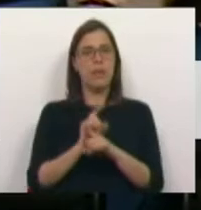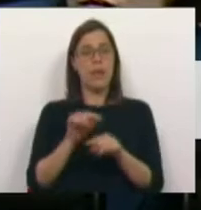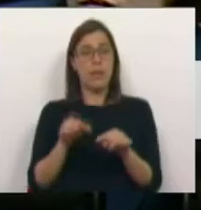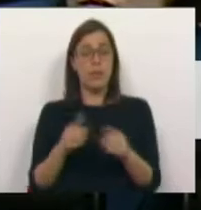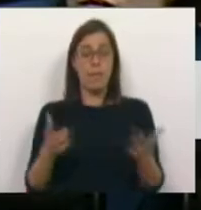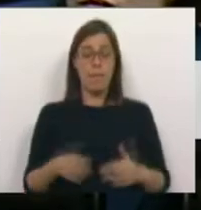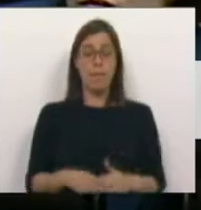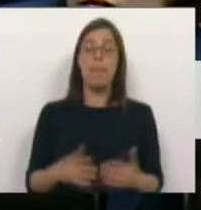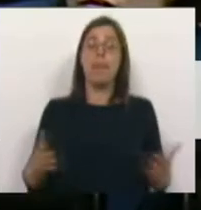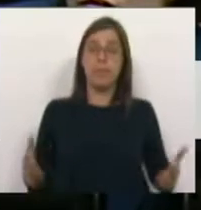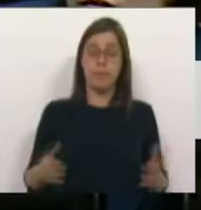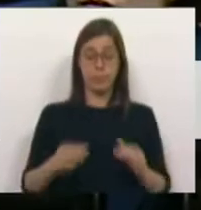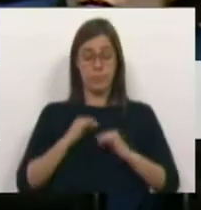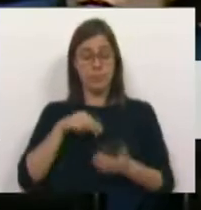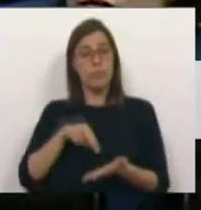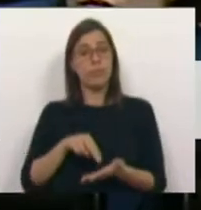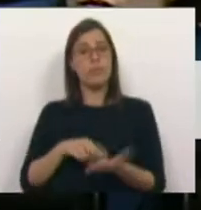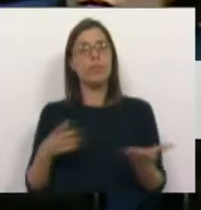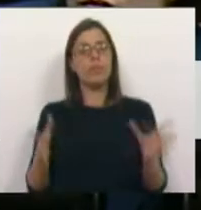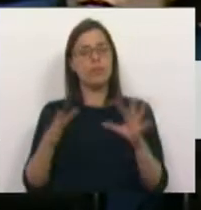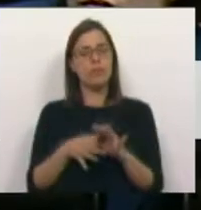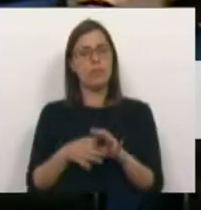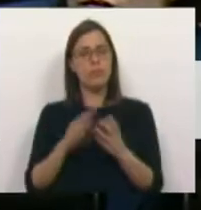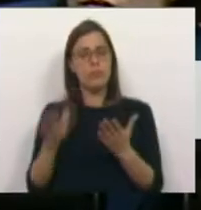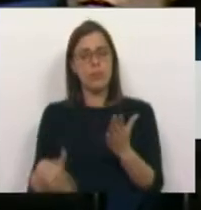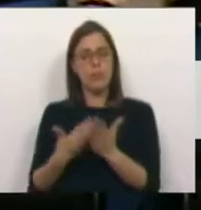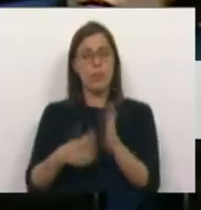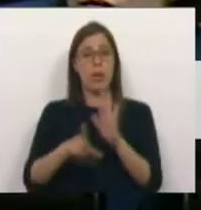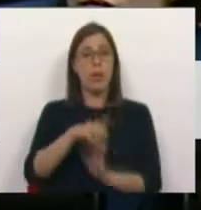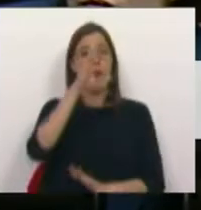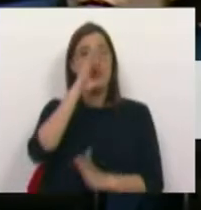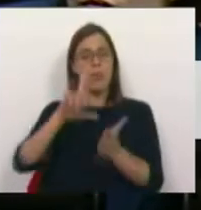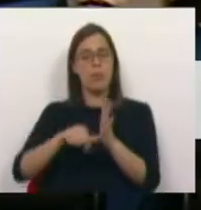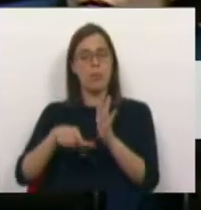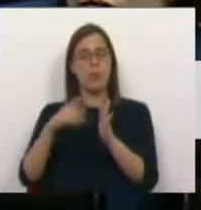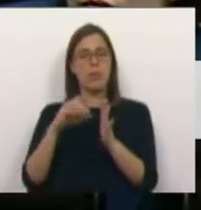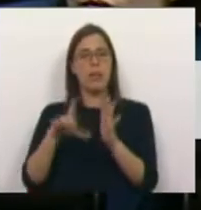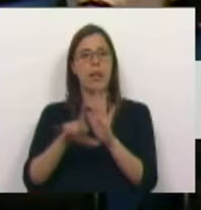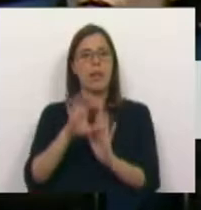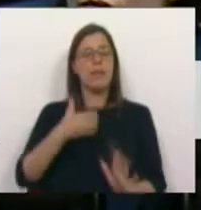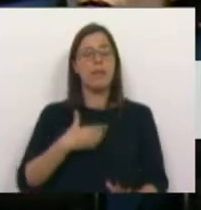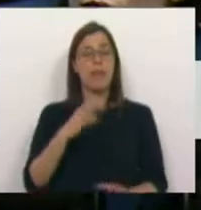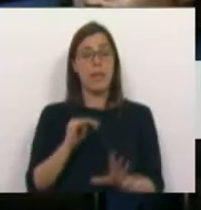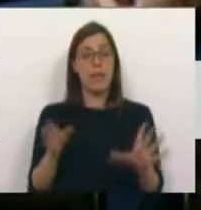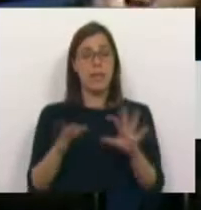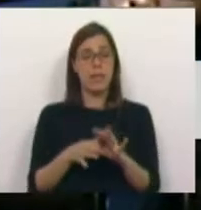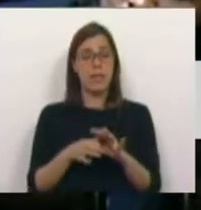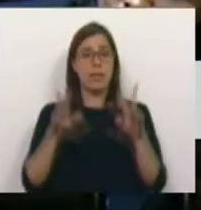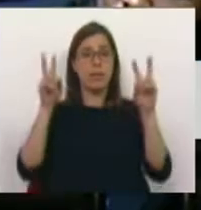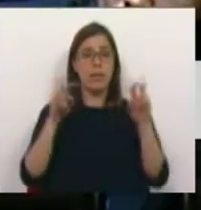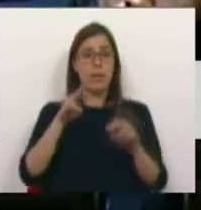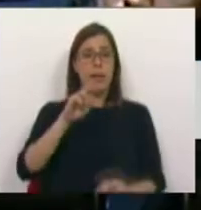medida. Eis, pois, a nossa posição sobre a proposta de lei do Governo e o projeto de lei do CDS a respeito dos